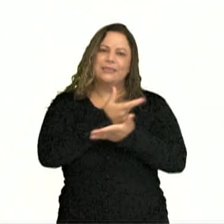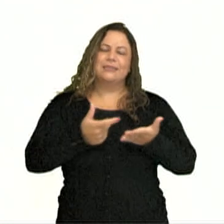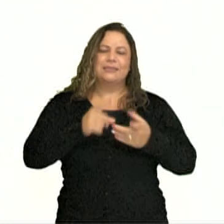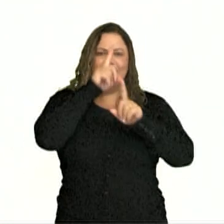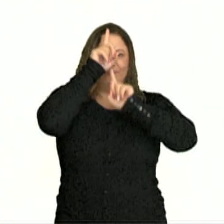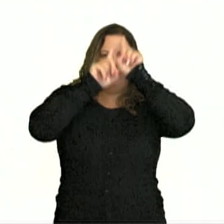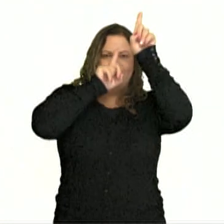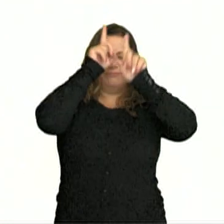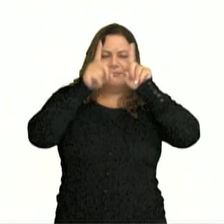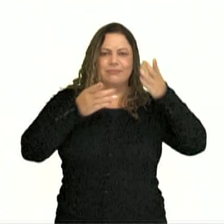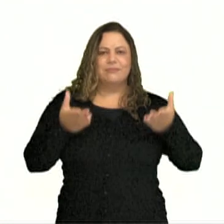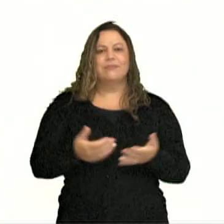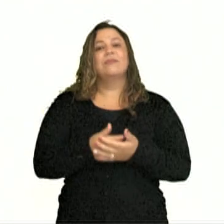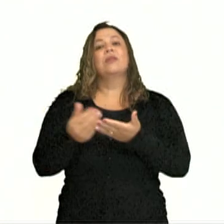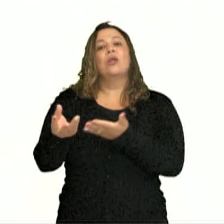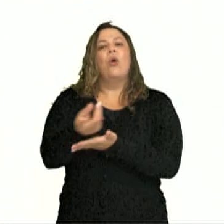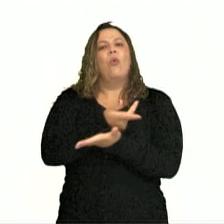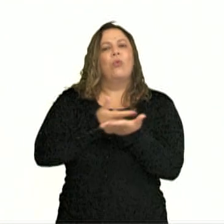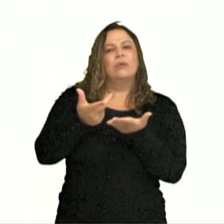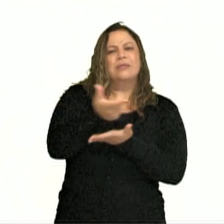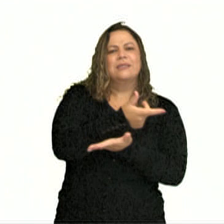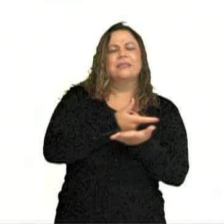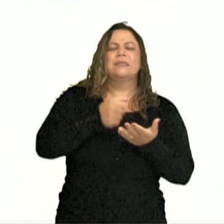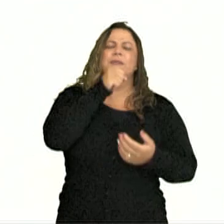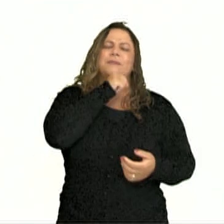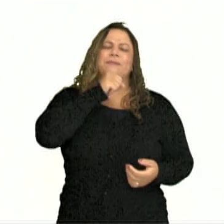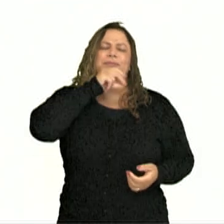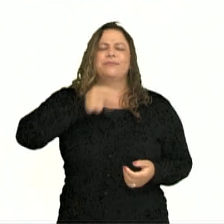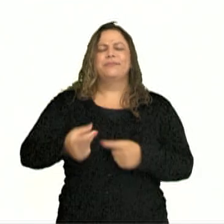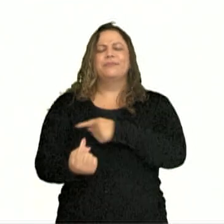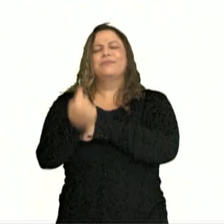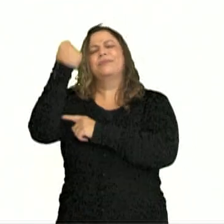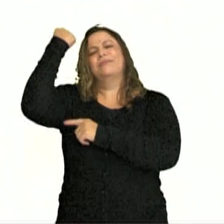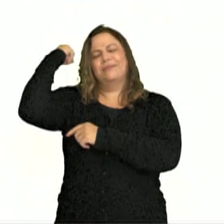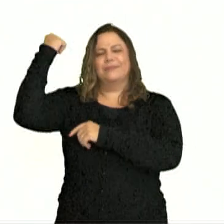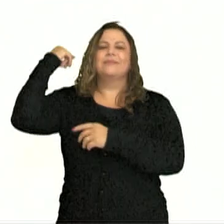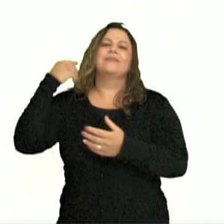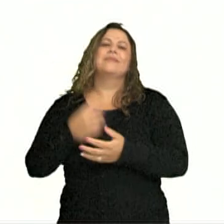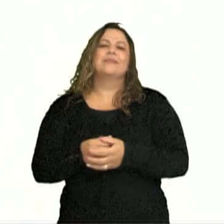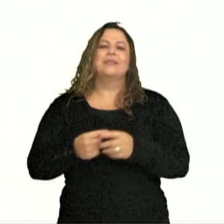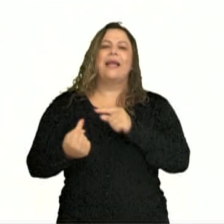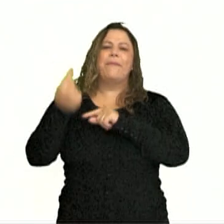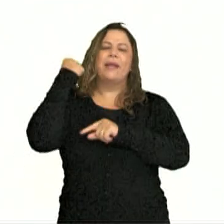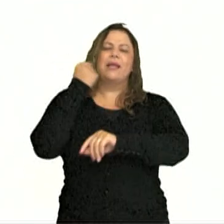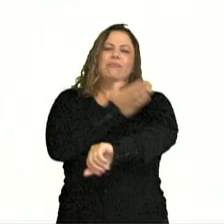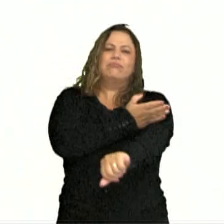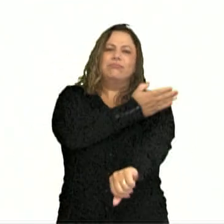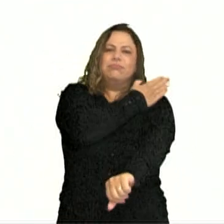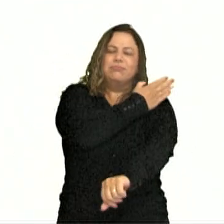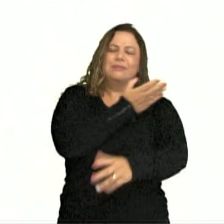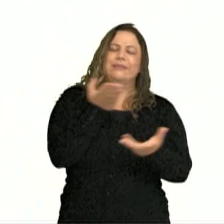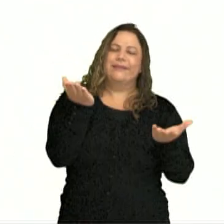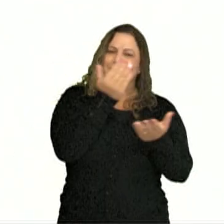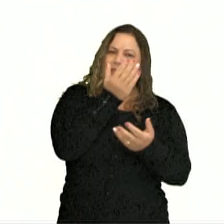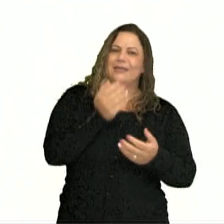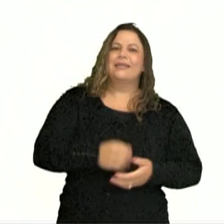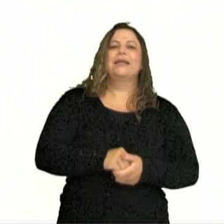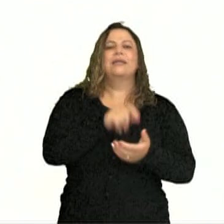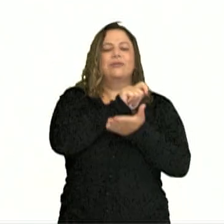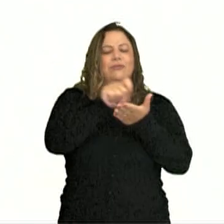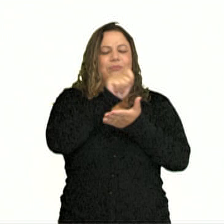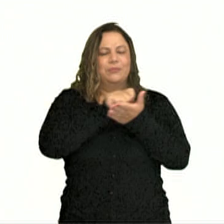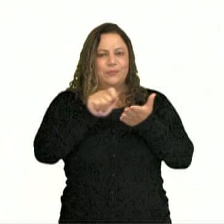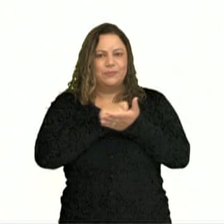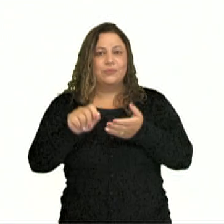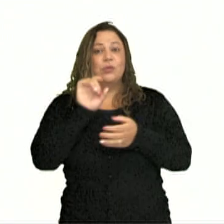Pessoal, o desenho é uma linguagem muito antiga, vem desde antes do surgimento da escrita, e a fotografia só